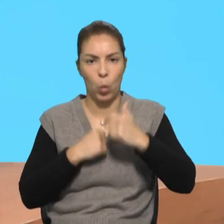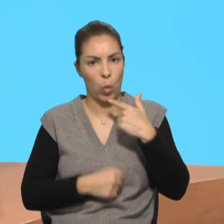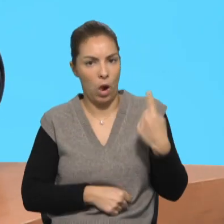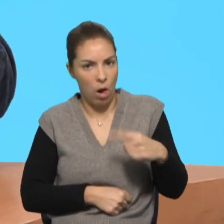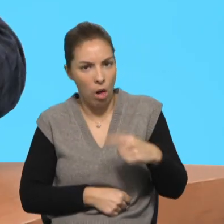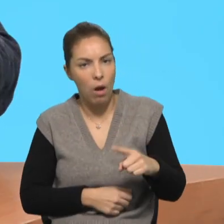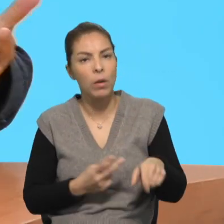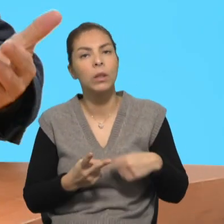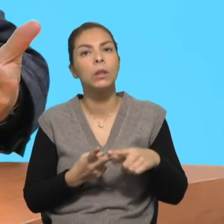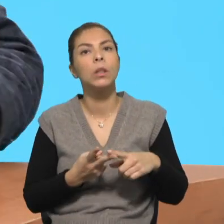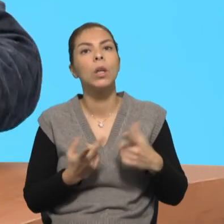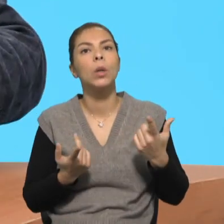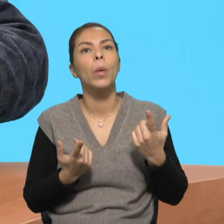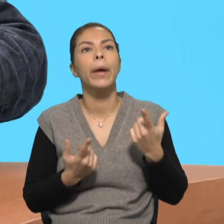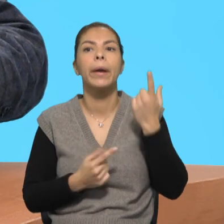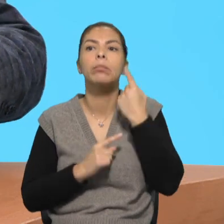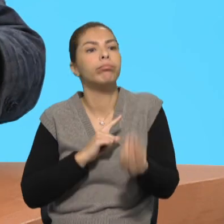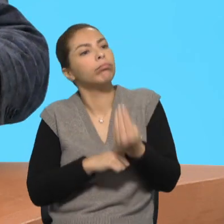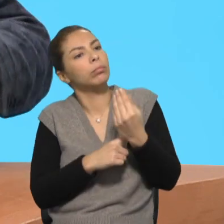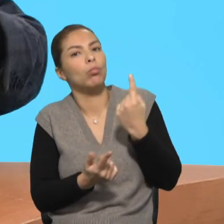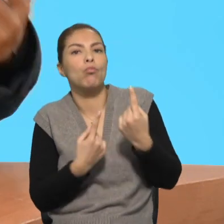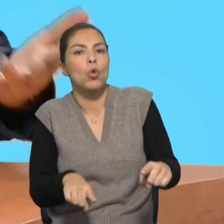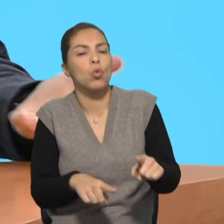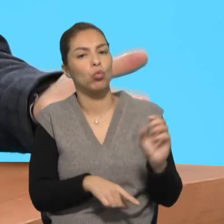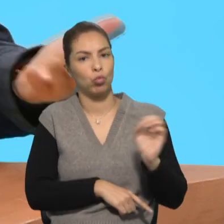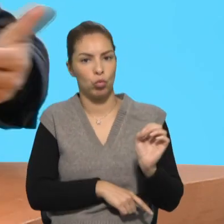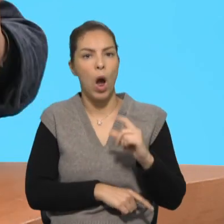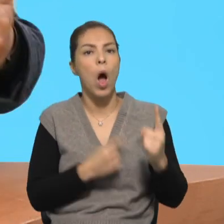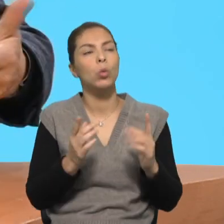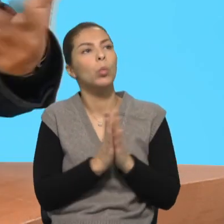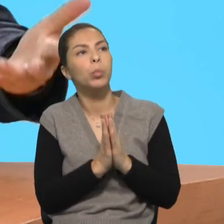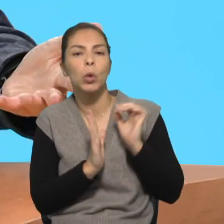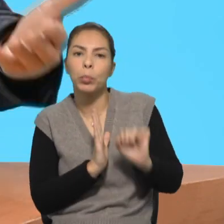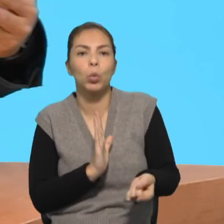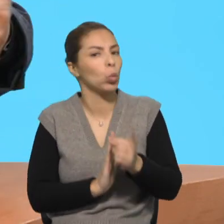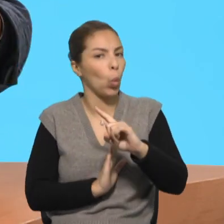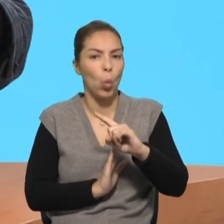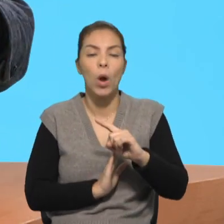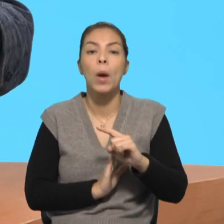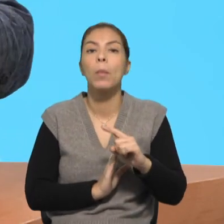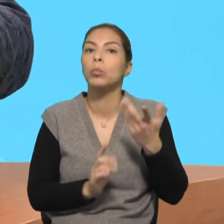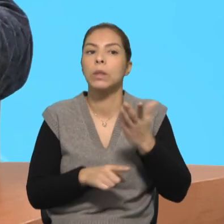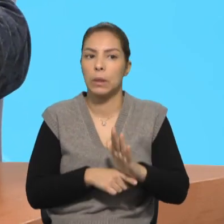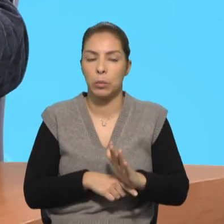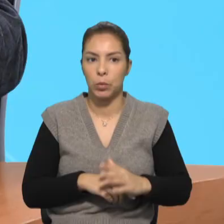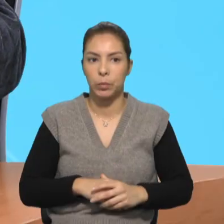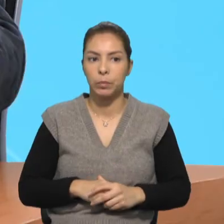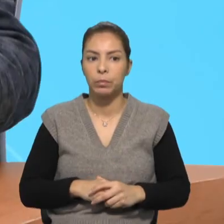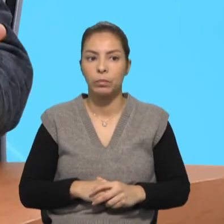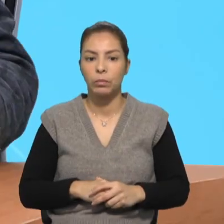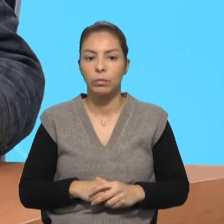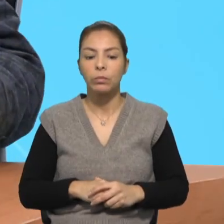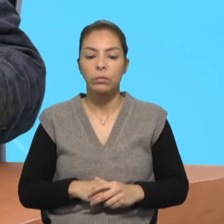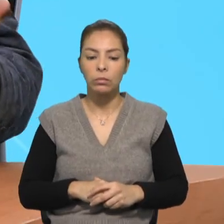não apenas confessionais e nem alguns deles nem religiosos, como é, por exemplo, o